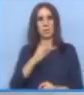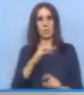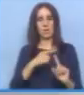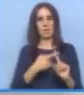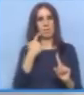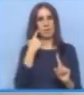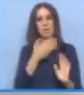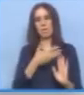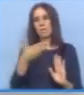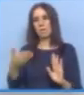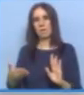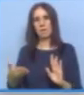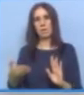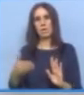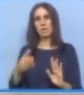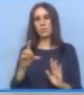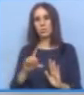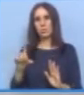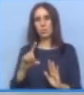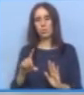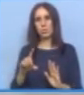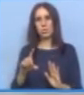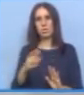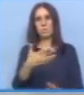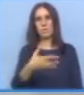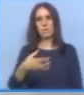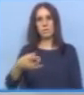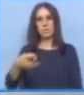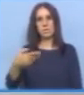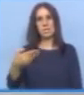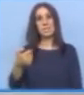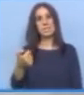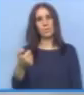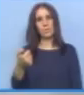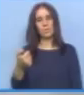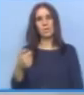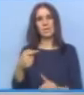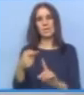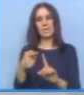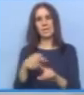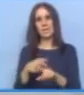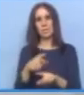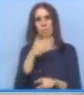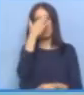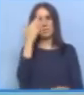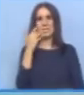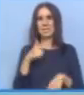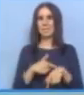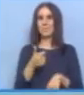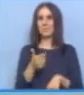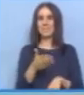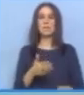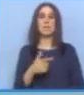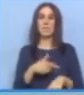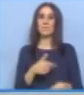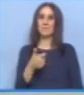1974 até julho de 1975, em tempos difíceis. Bons tempos esses, não eram? Exato, bons tempos. E